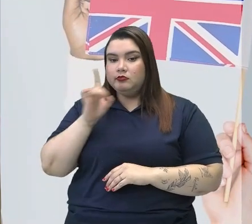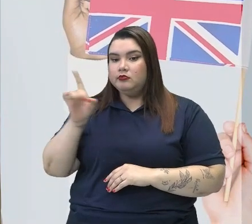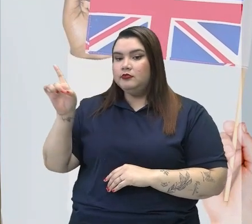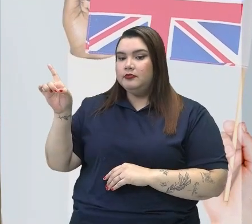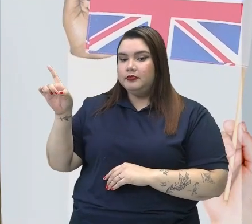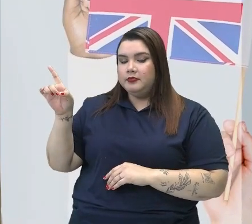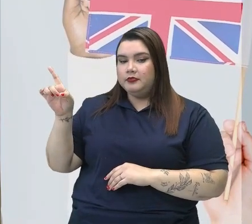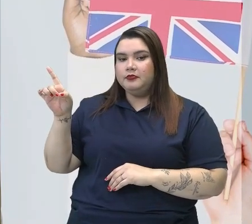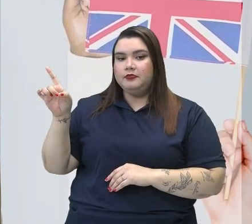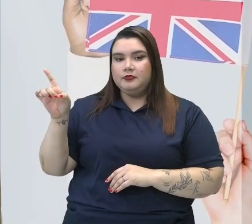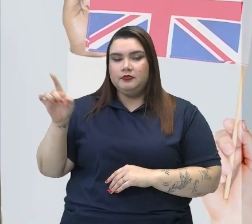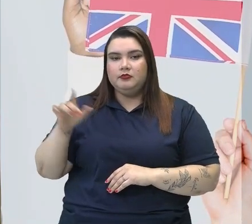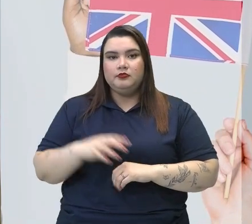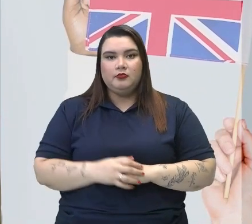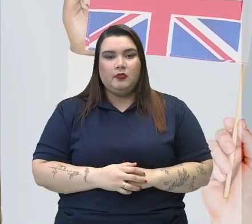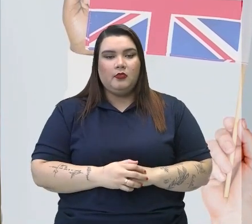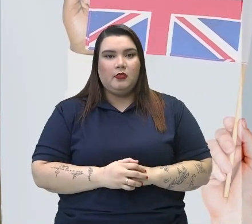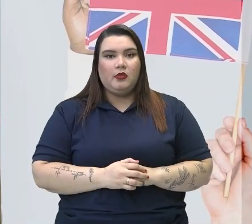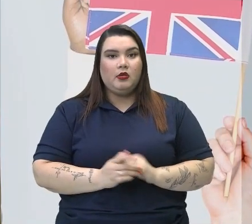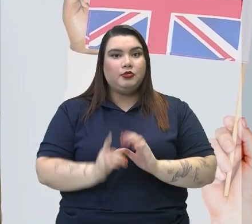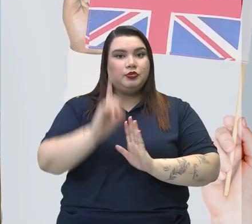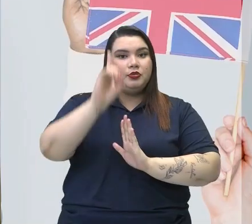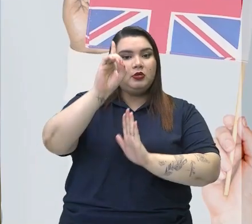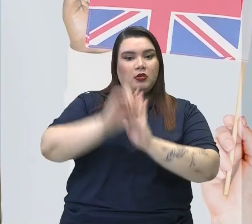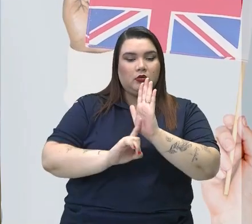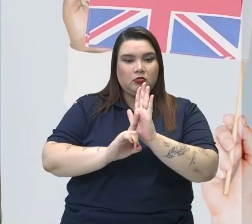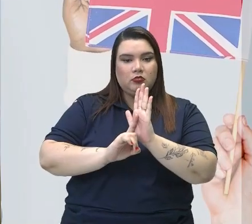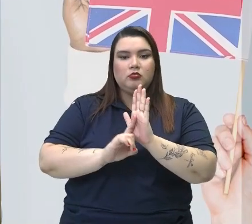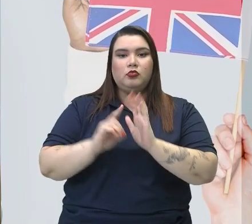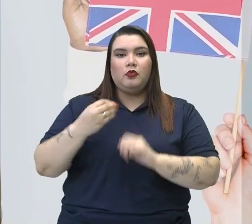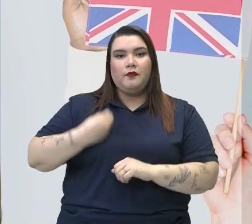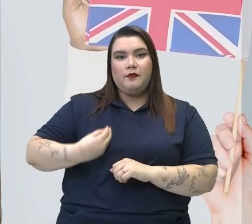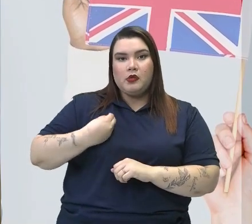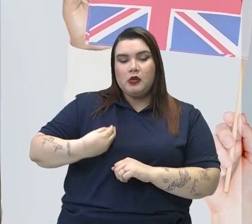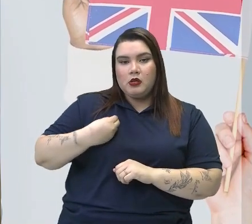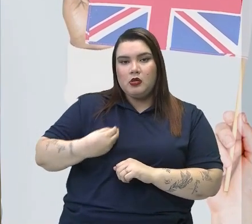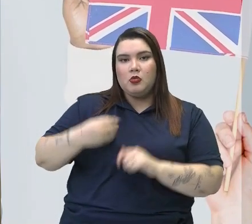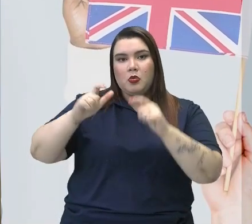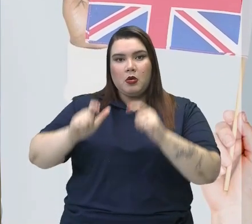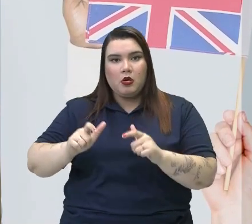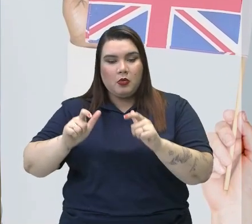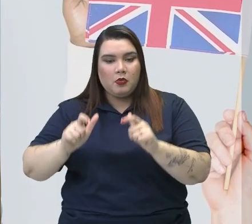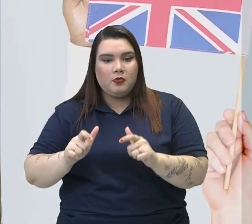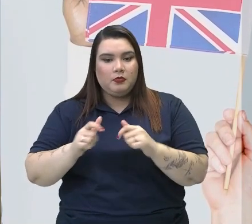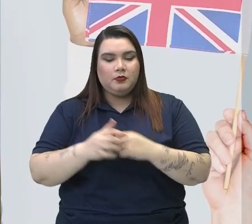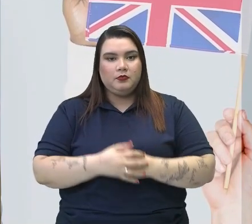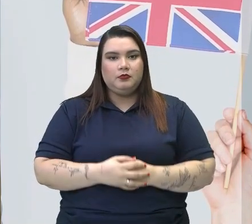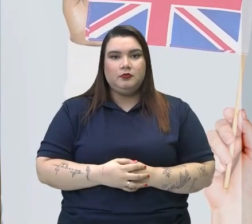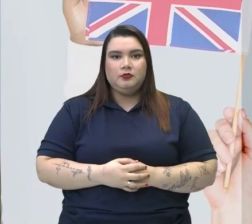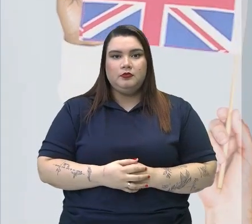Right to a nationality. Direito a uma nacionalidade.